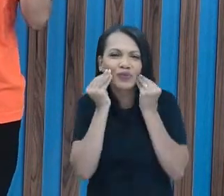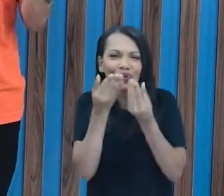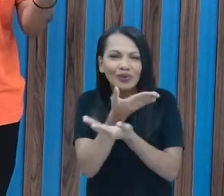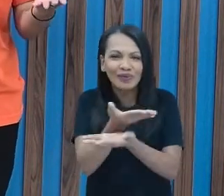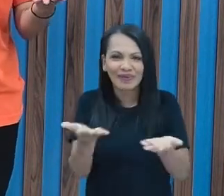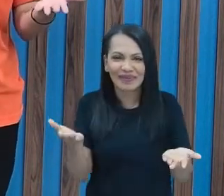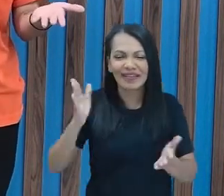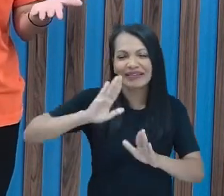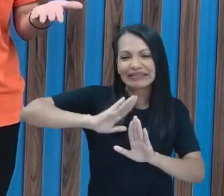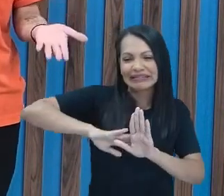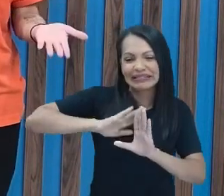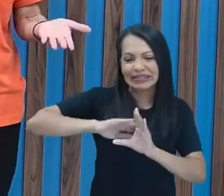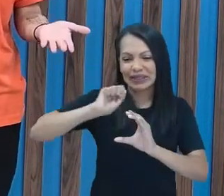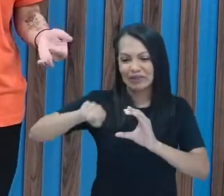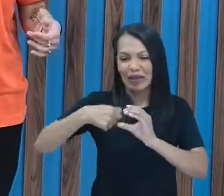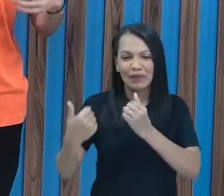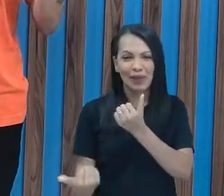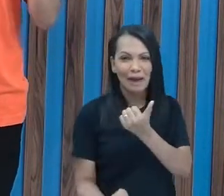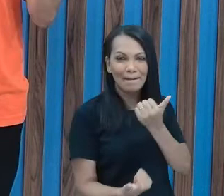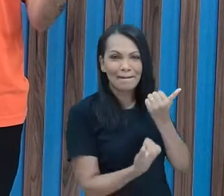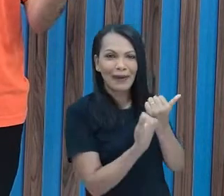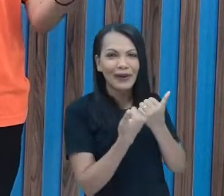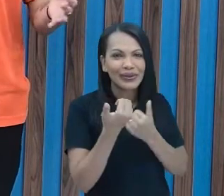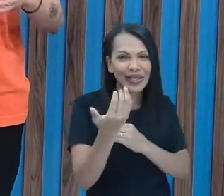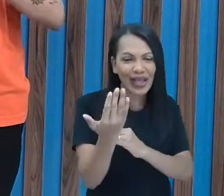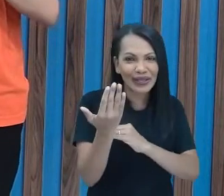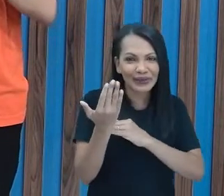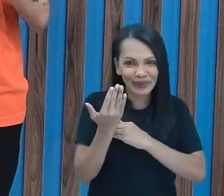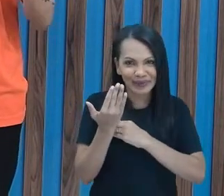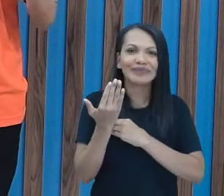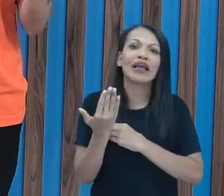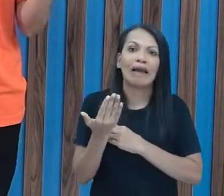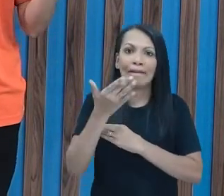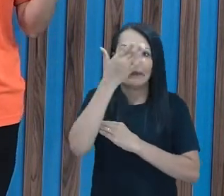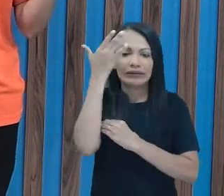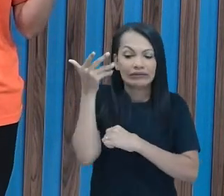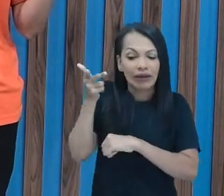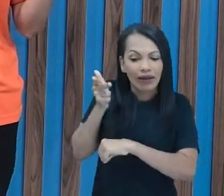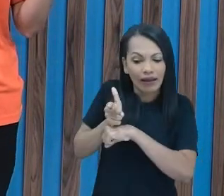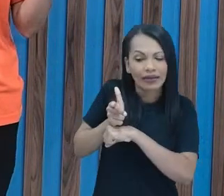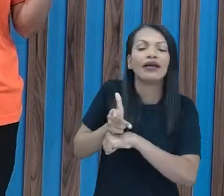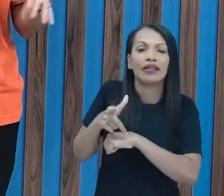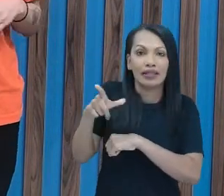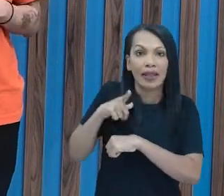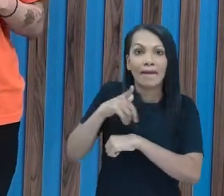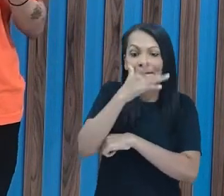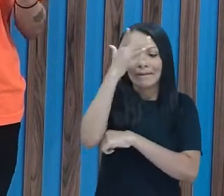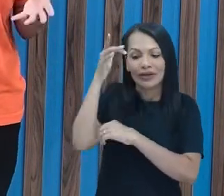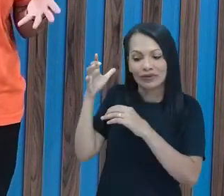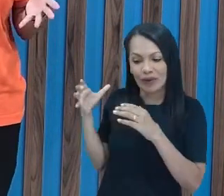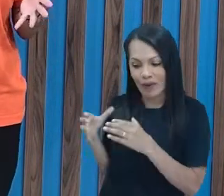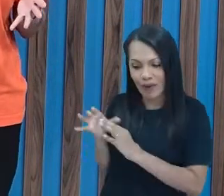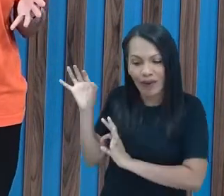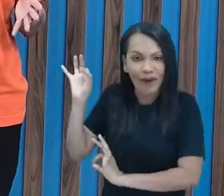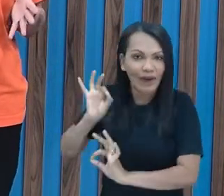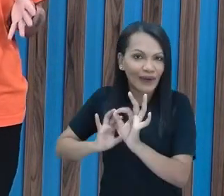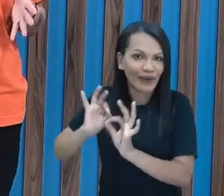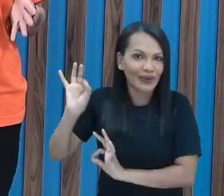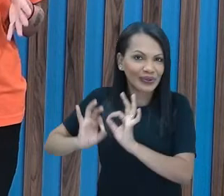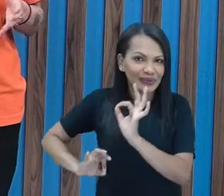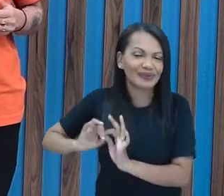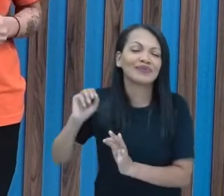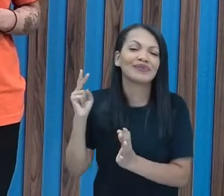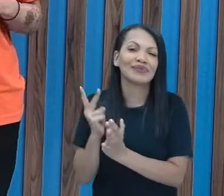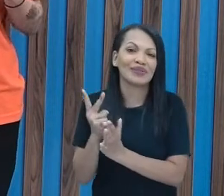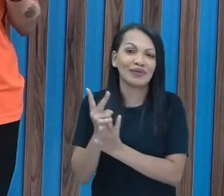Essa galera que nos dá apoio aqui, né? Atrás das câmeras tem uma galera gigante, viu, gente? Que está sempre junto com a